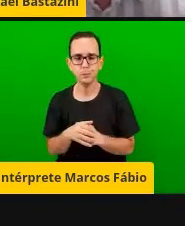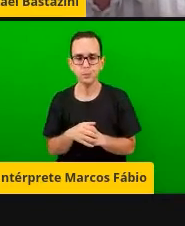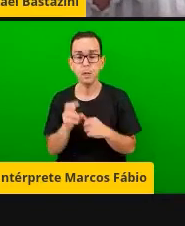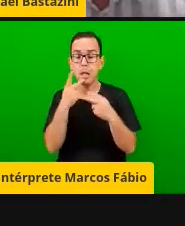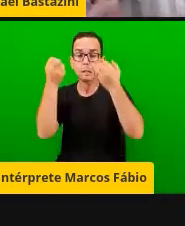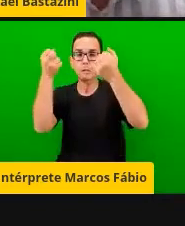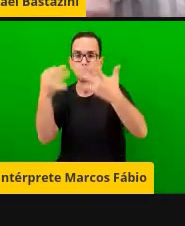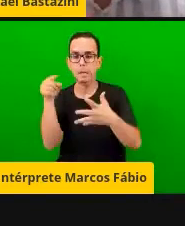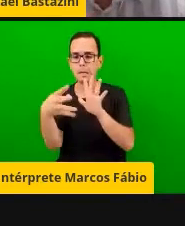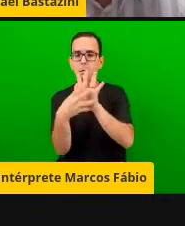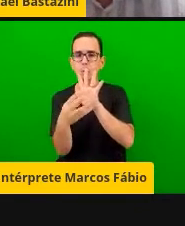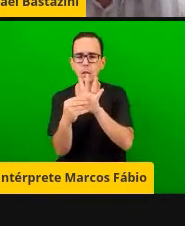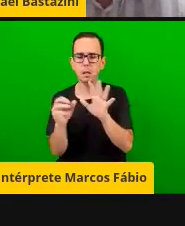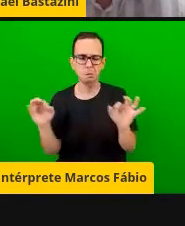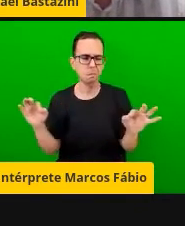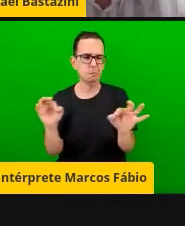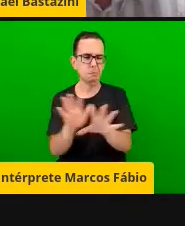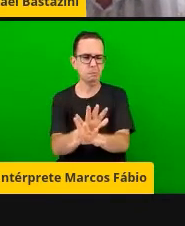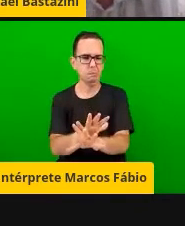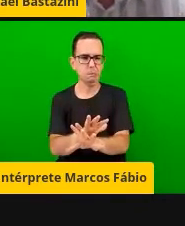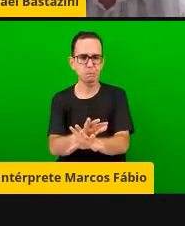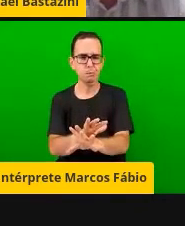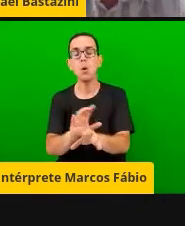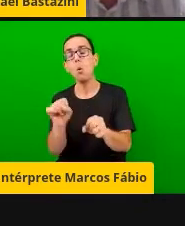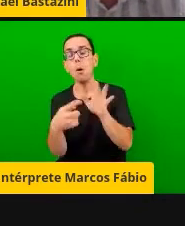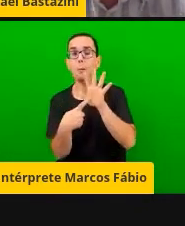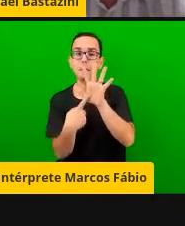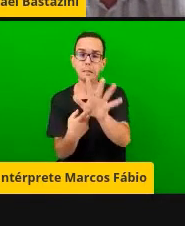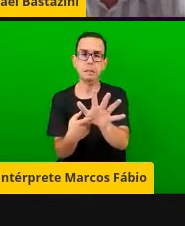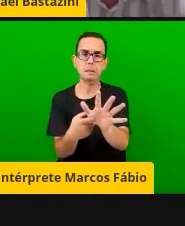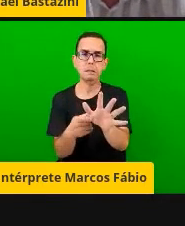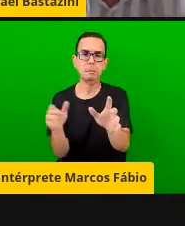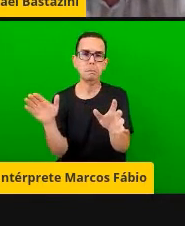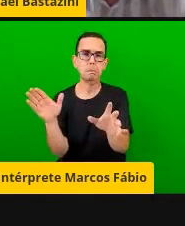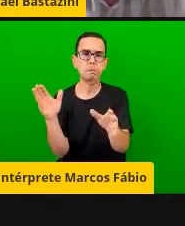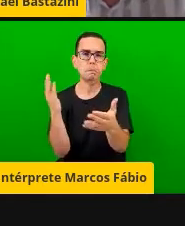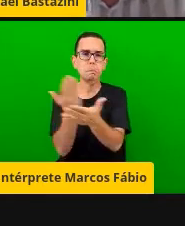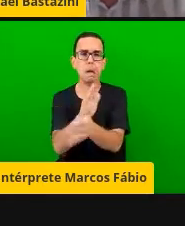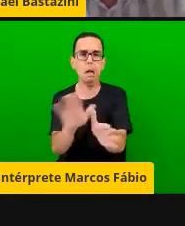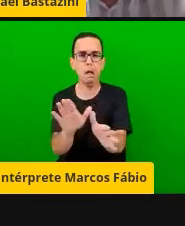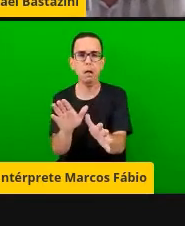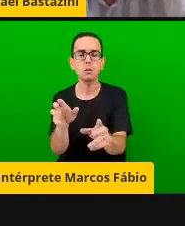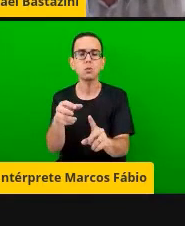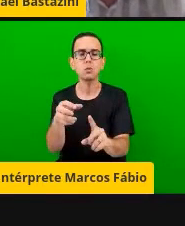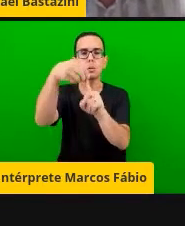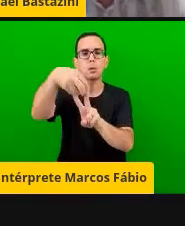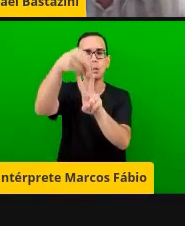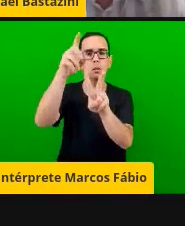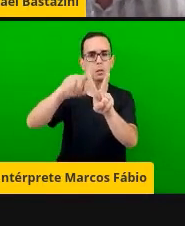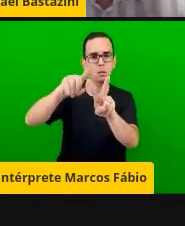modelo ele é esgotado, ou ele apresenta sinais de esgotamento a partir de dois aspectos principais. O primeiro deles,